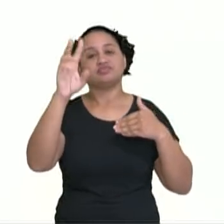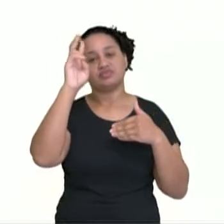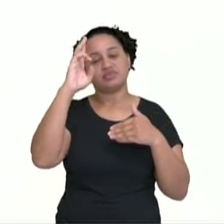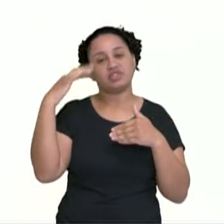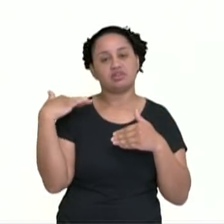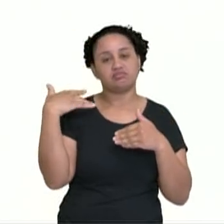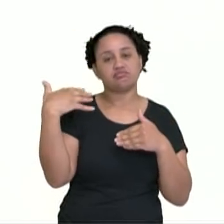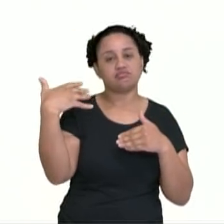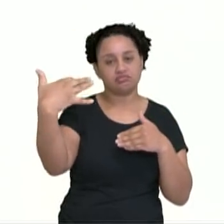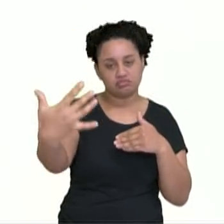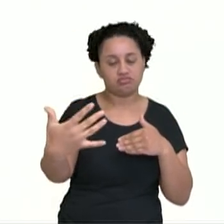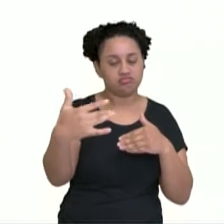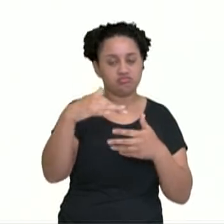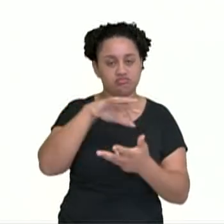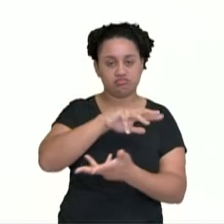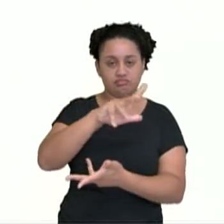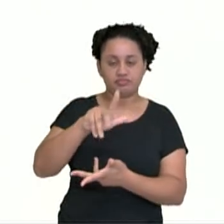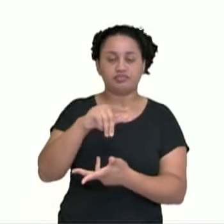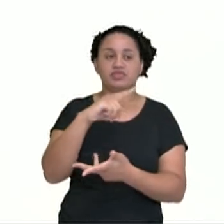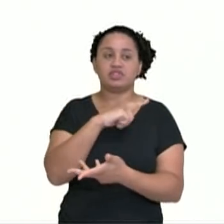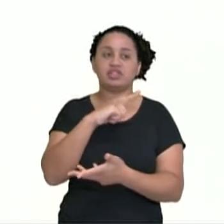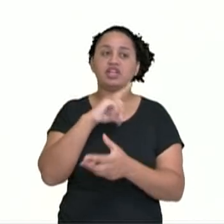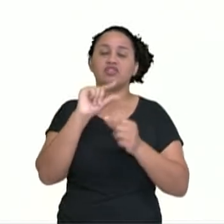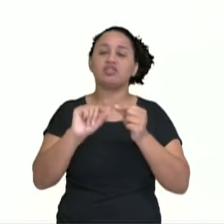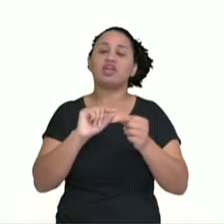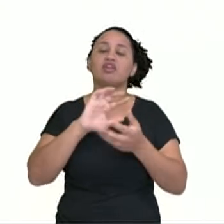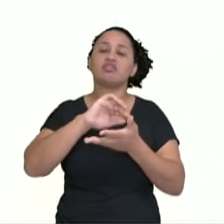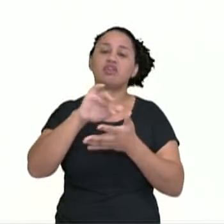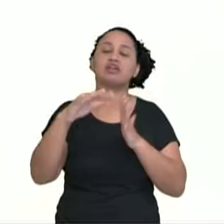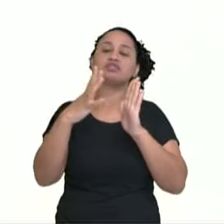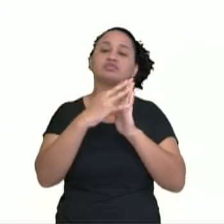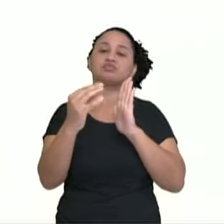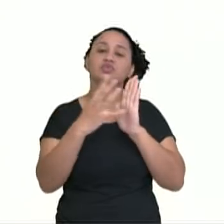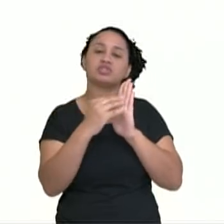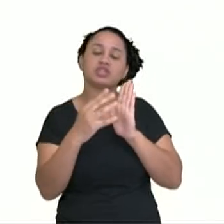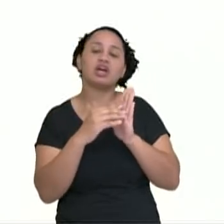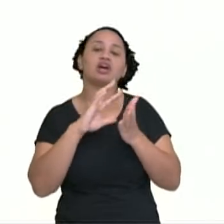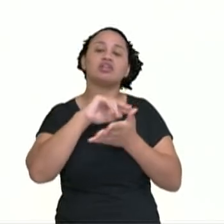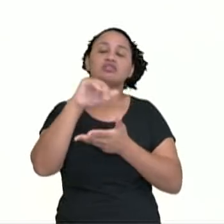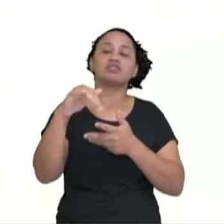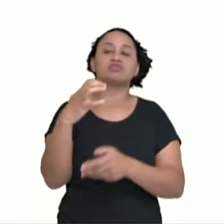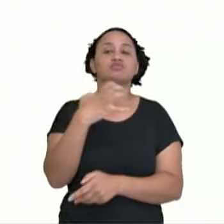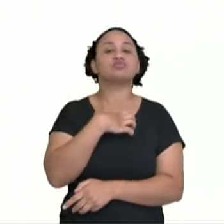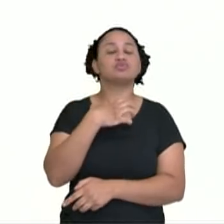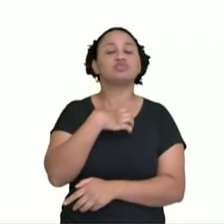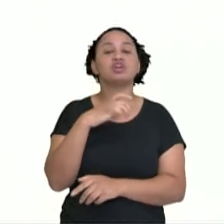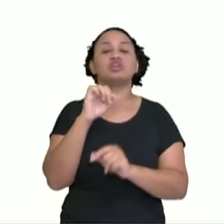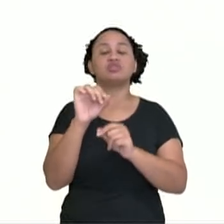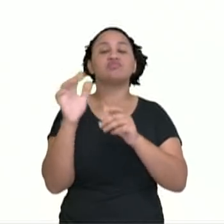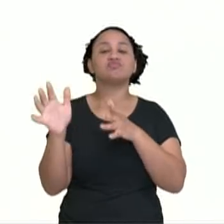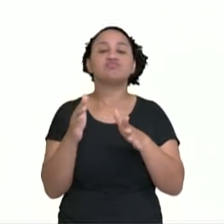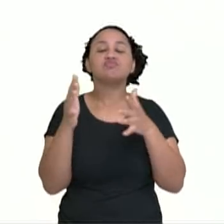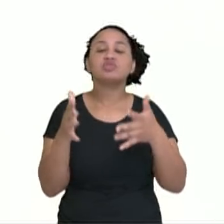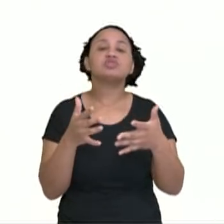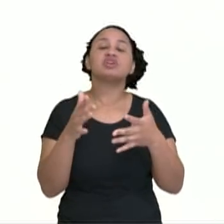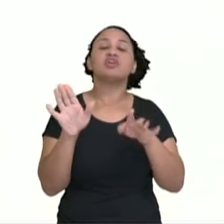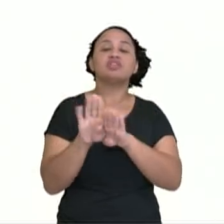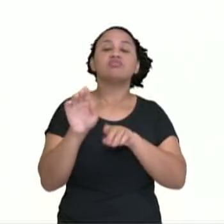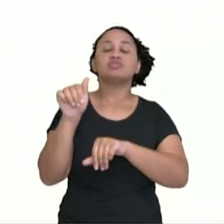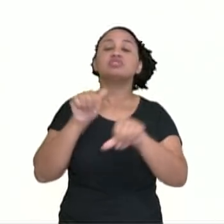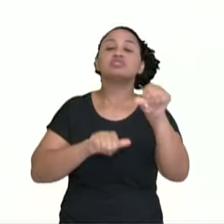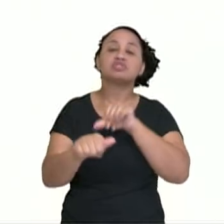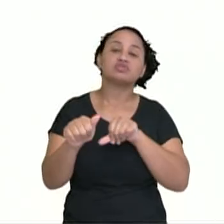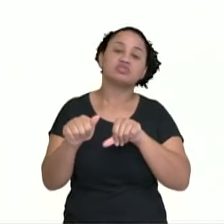de toda a história da humanidade, existiram vários modelos, várias formas de produção e de transformação